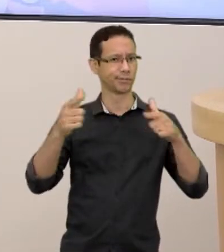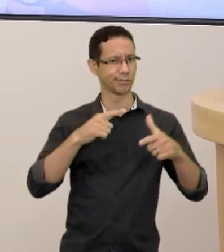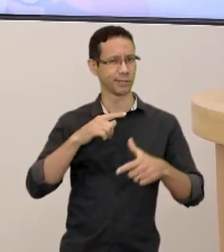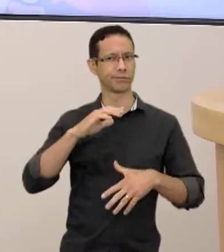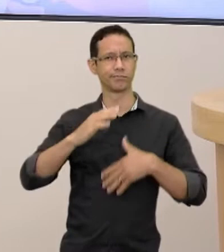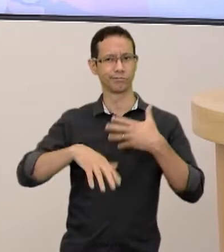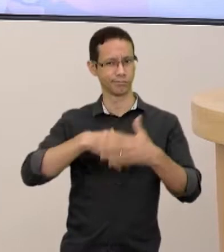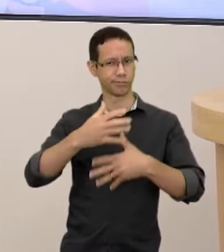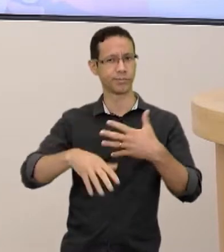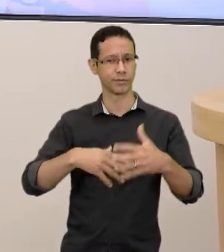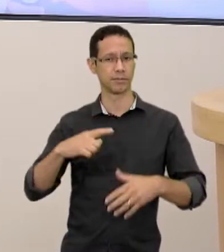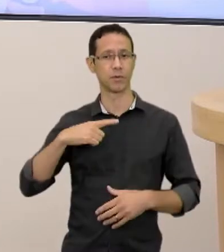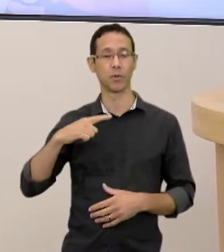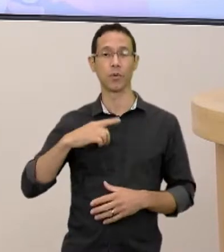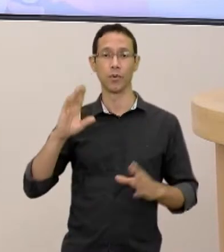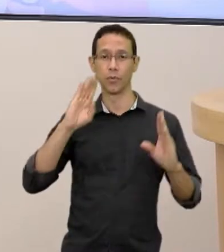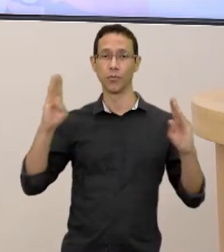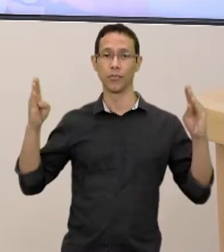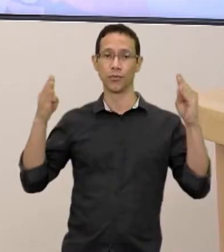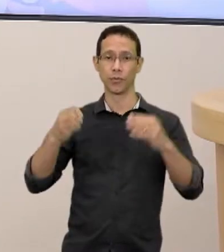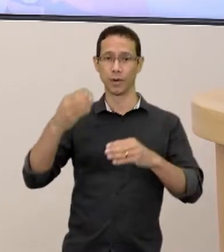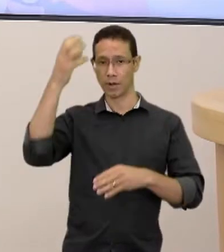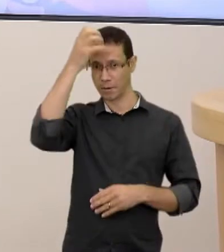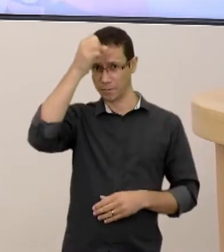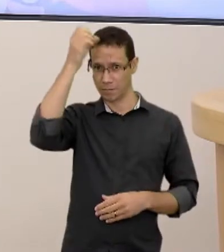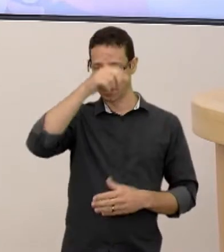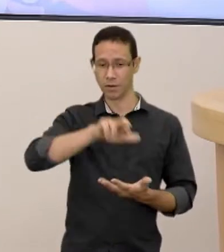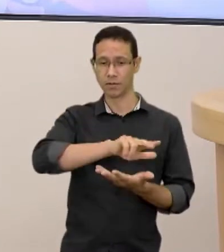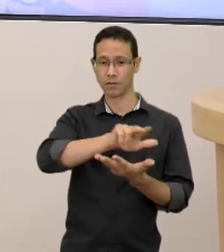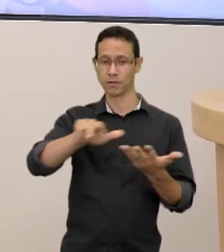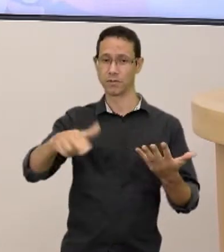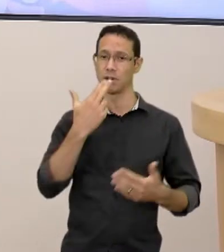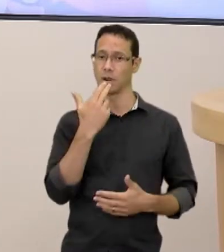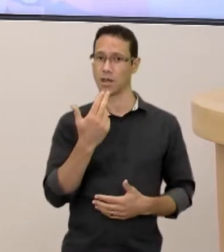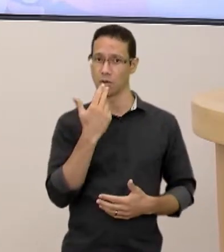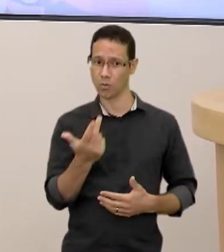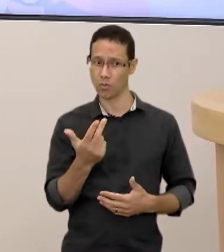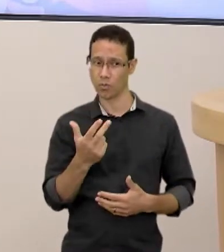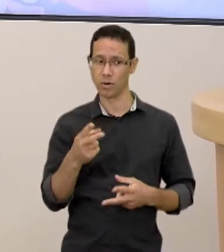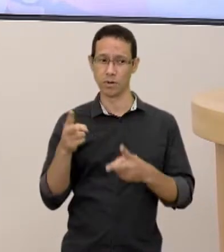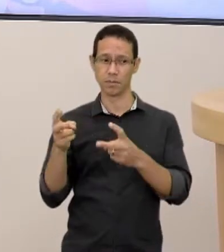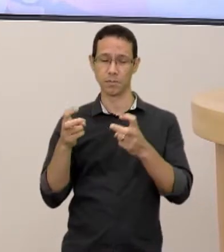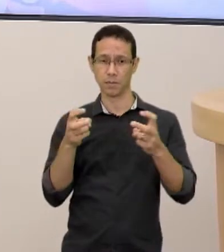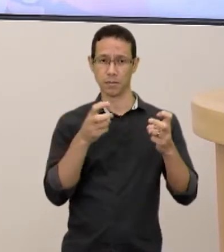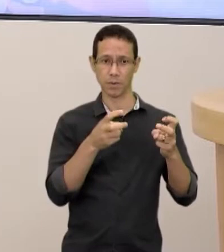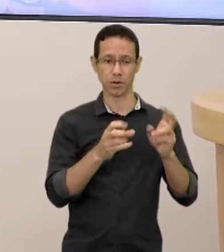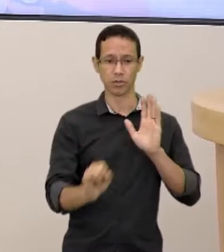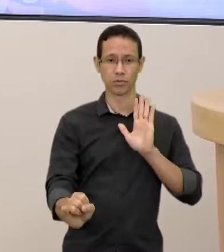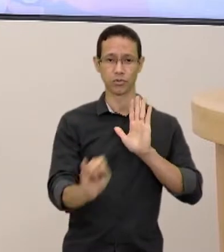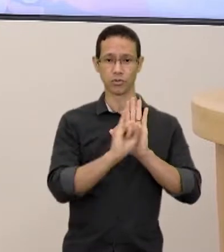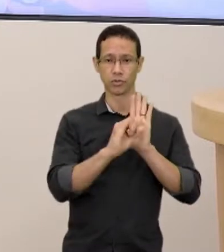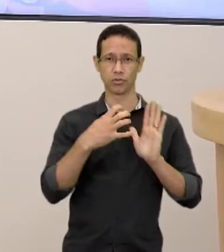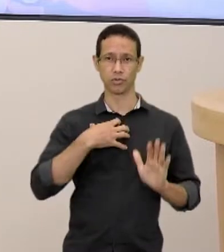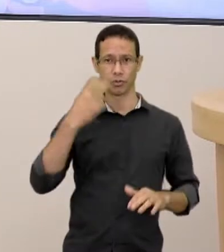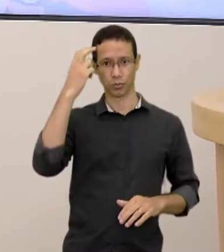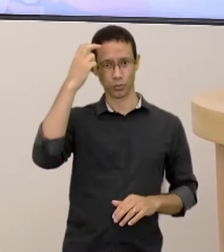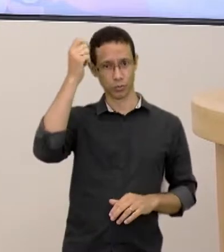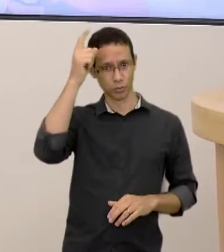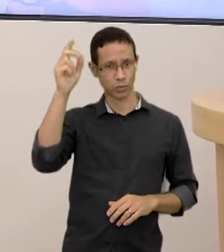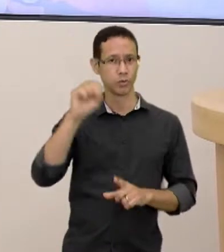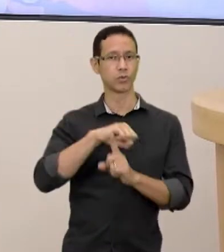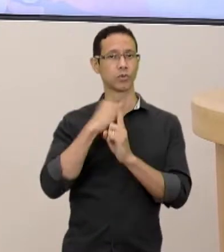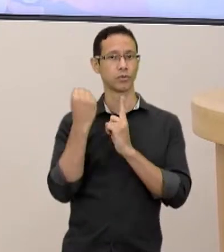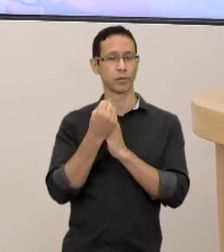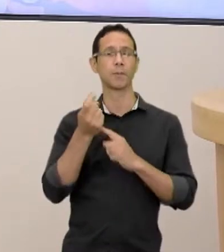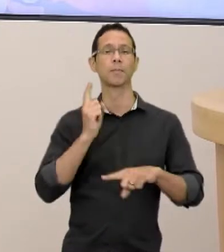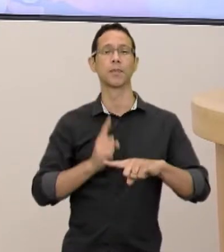bola de neve. Então aqui o foco é aprender a diversidade da língua, observando aí a identidade cultural, social, por